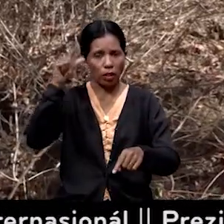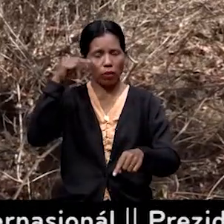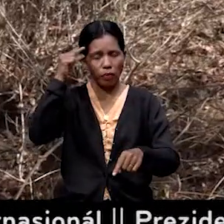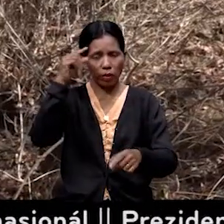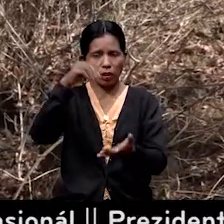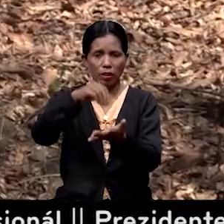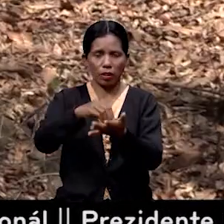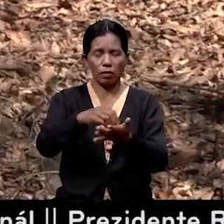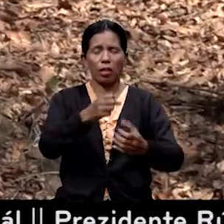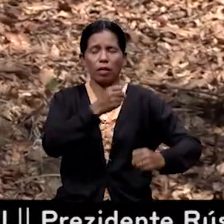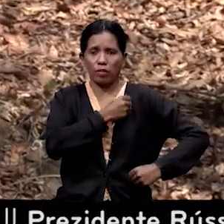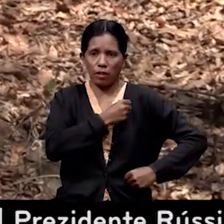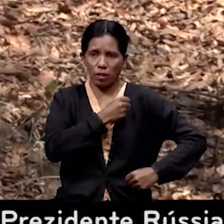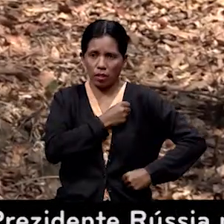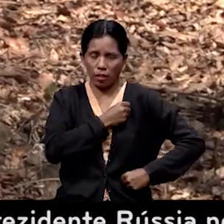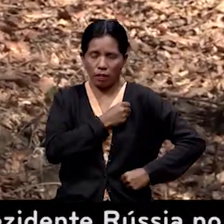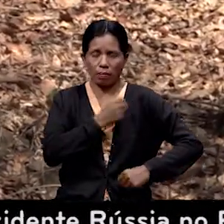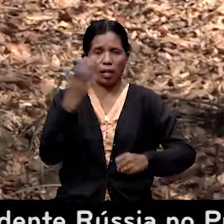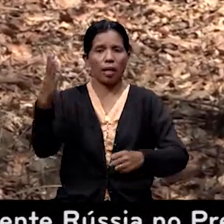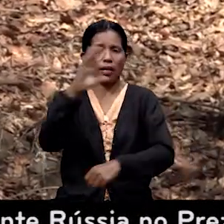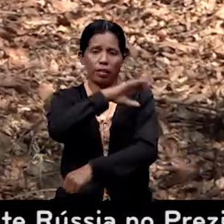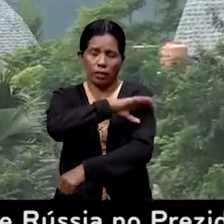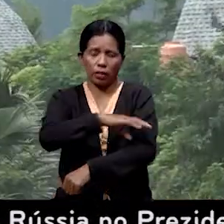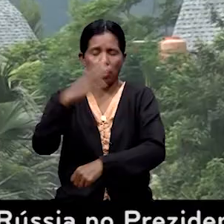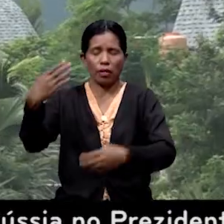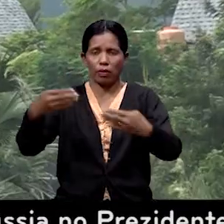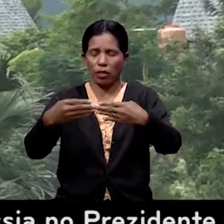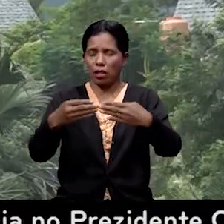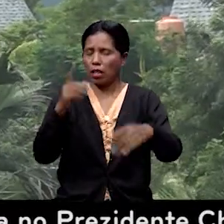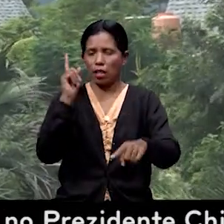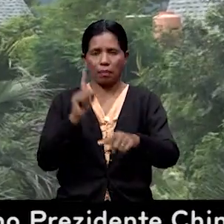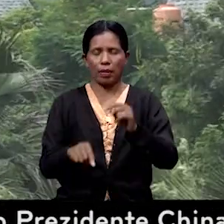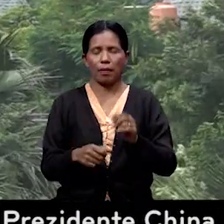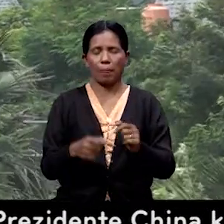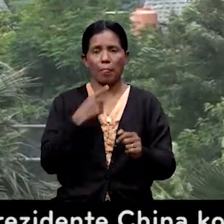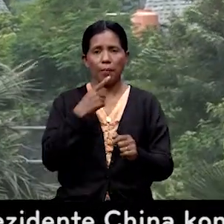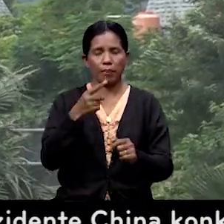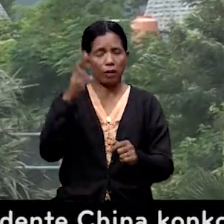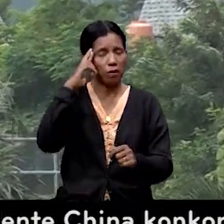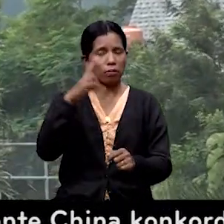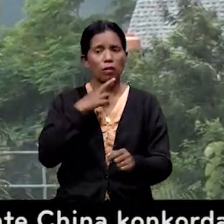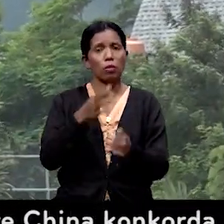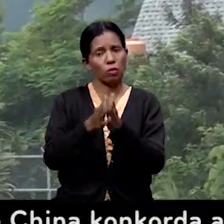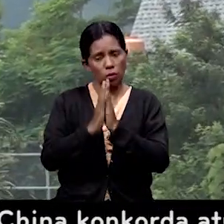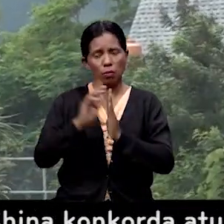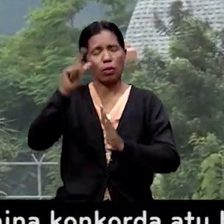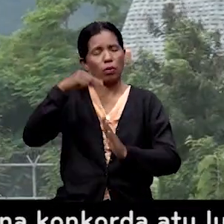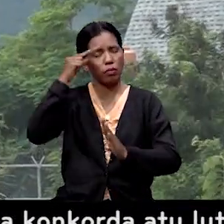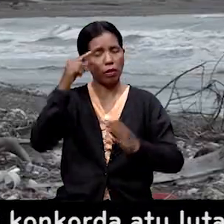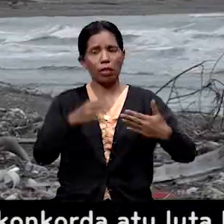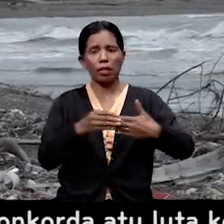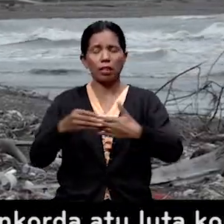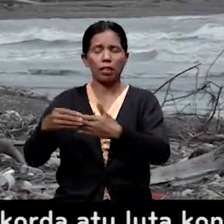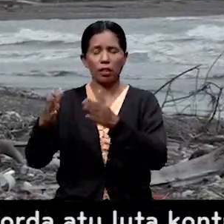coloca FFDTL para a gestão e a linha fronteira nela bele. Laureado Nobel da Paz, né, Husu, o governo nebe liderado